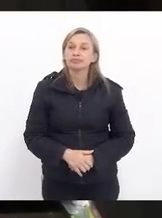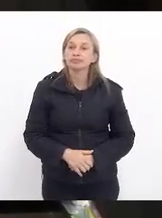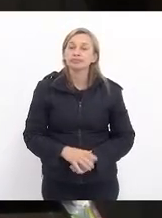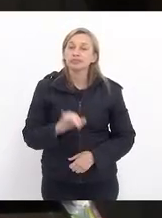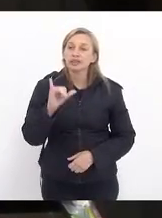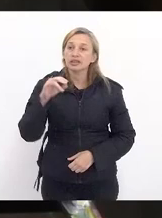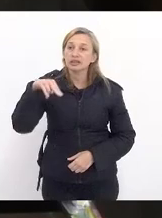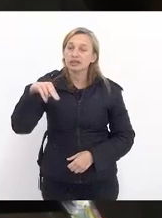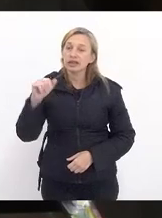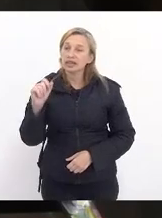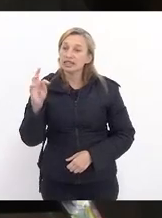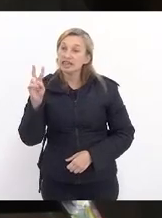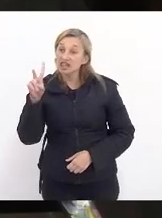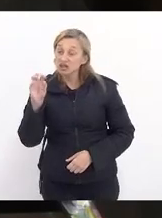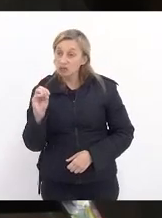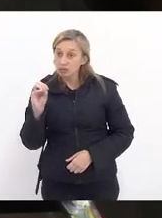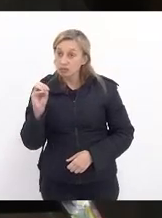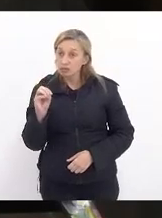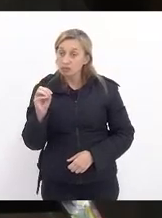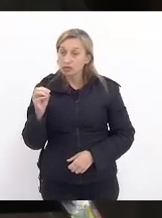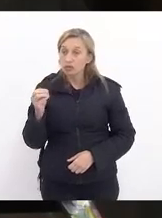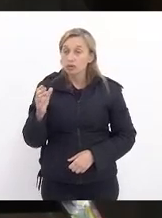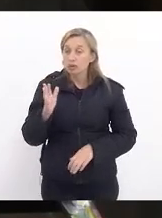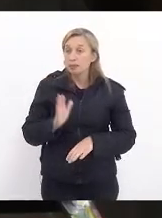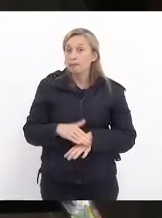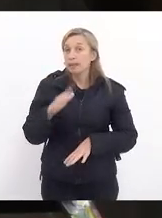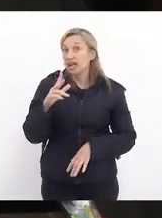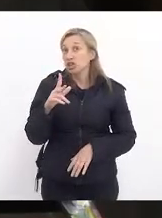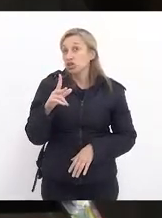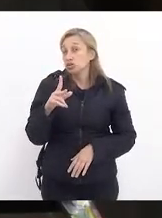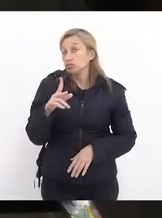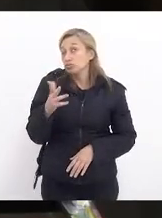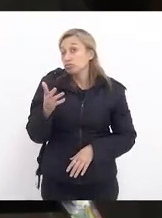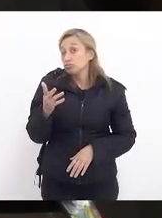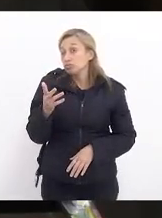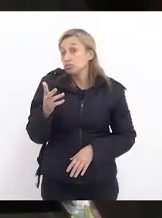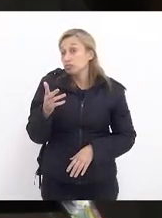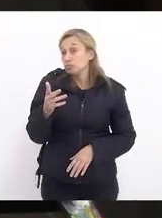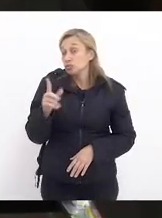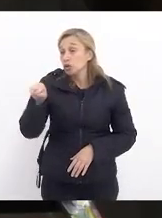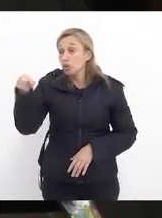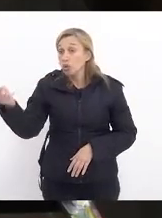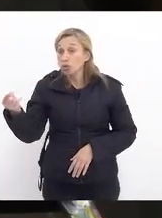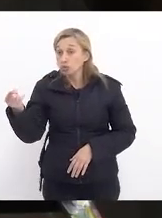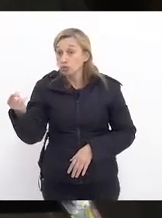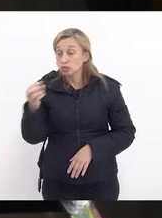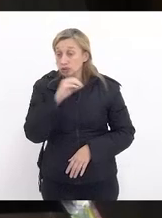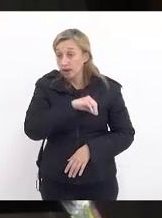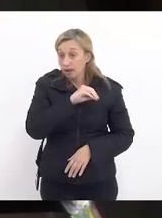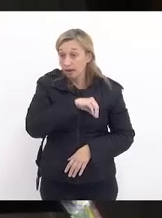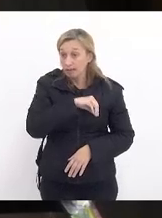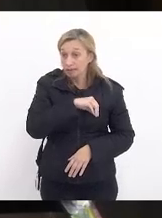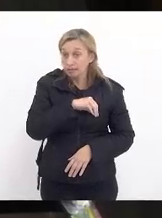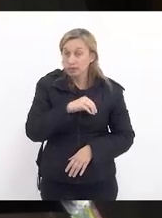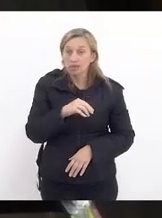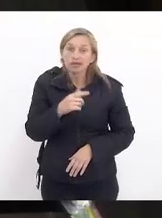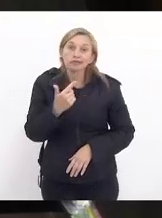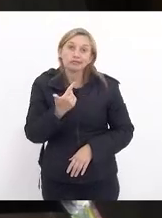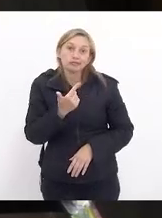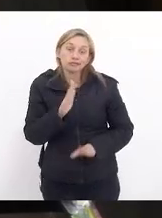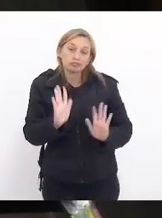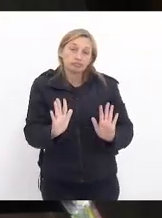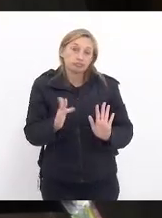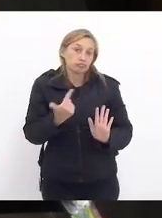e inativo ganhando mais do que outro porque senão não